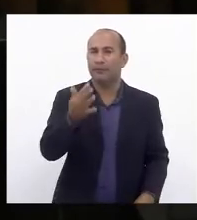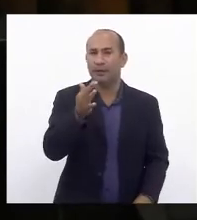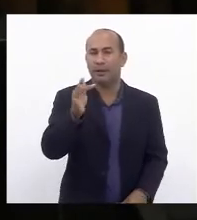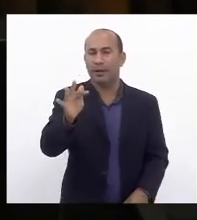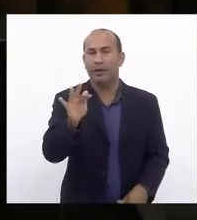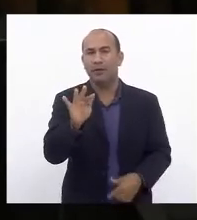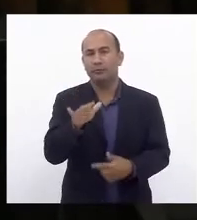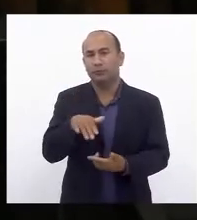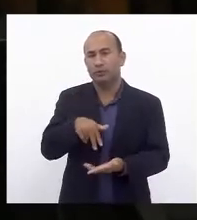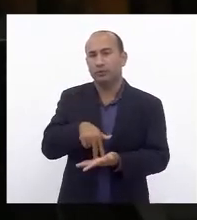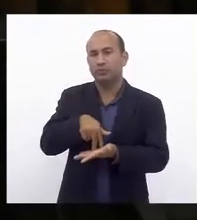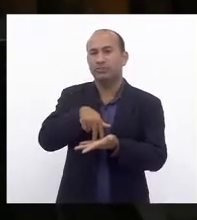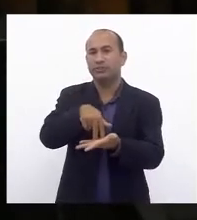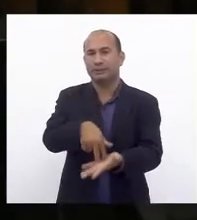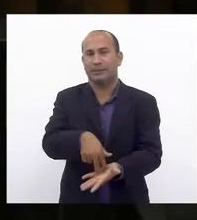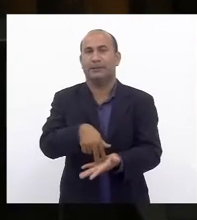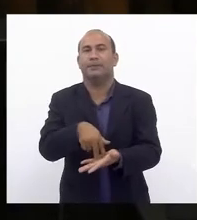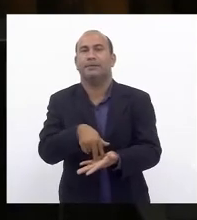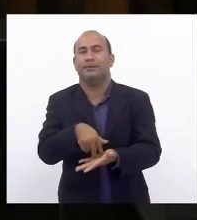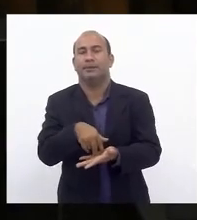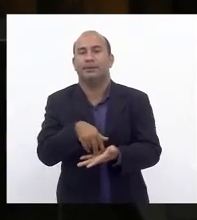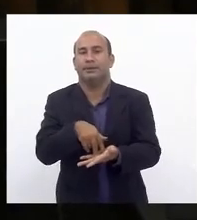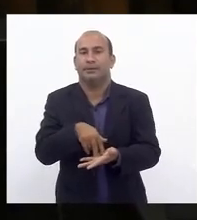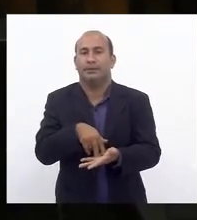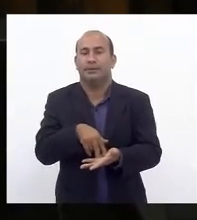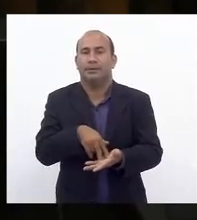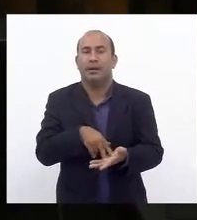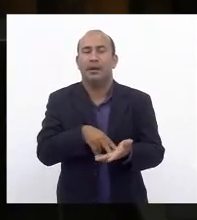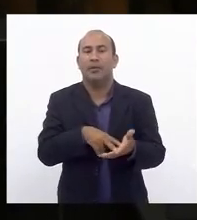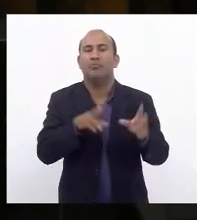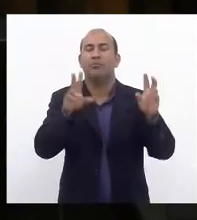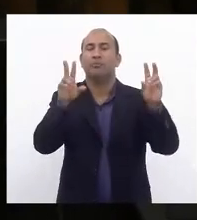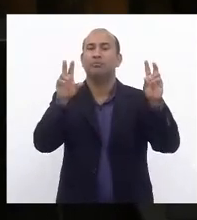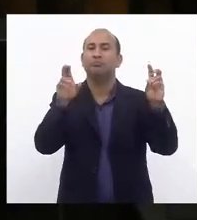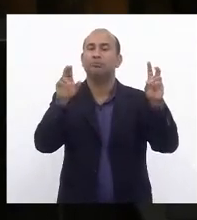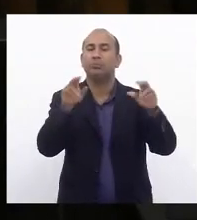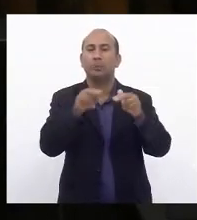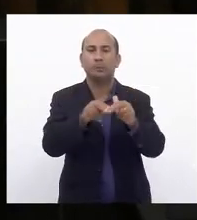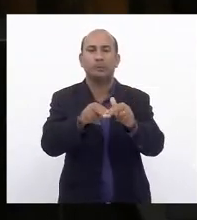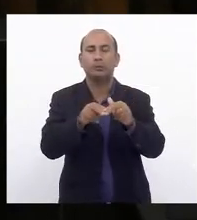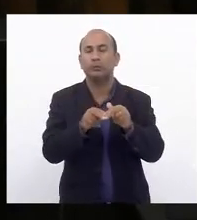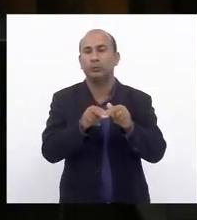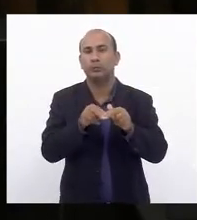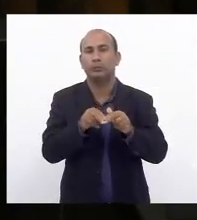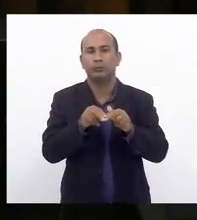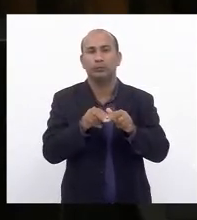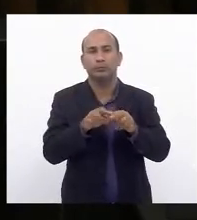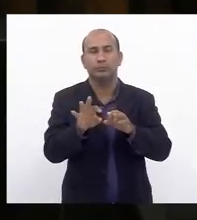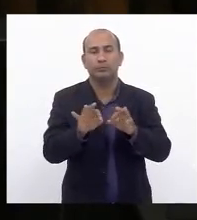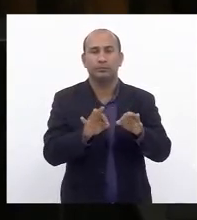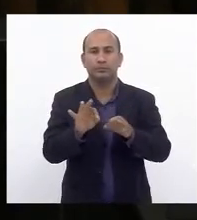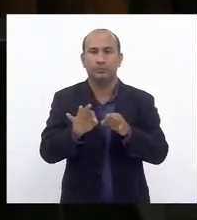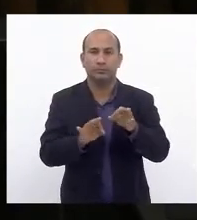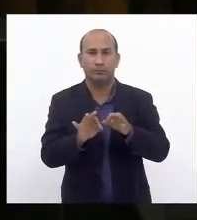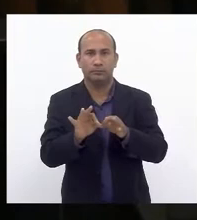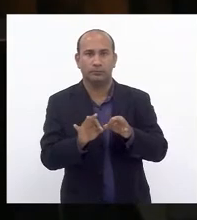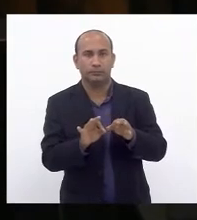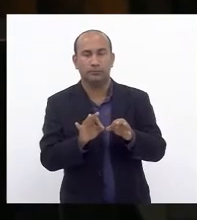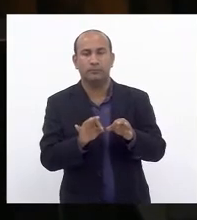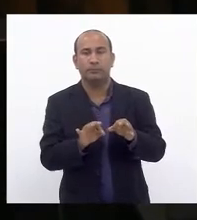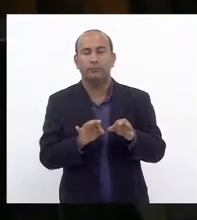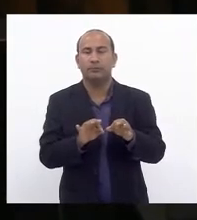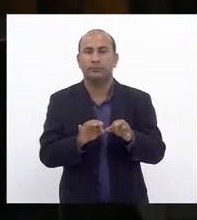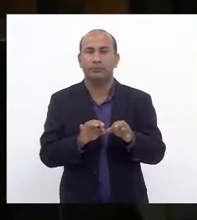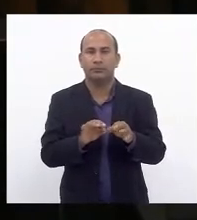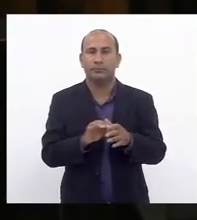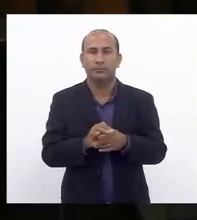sustentar as questões relativas as prevenções e a